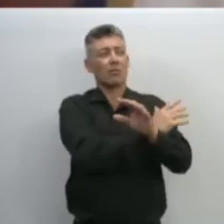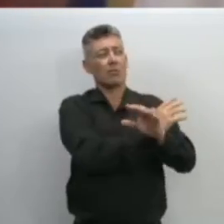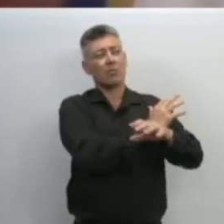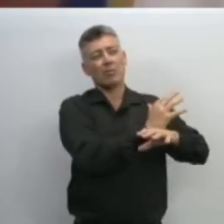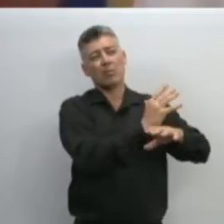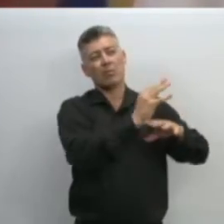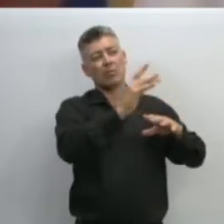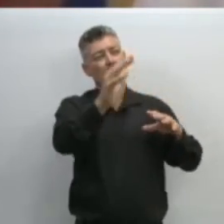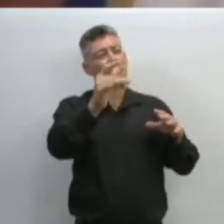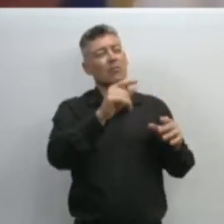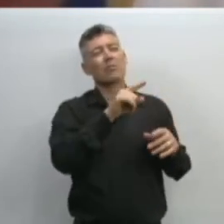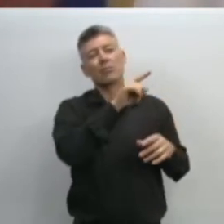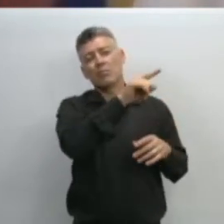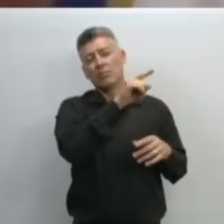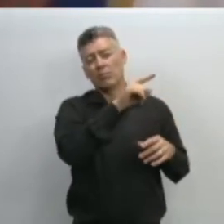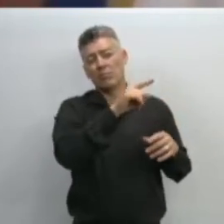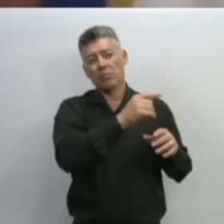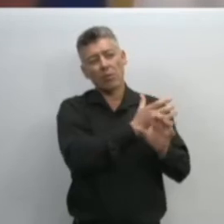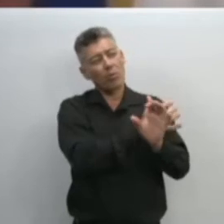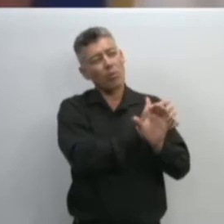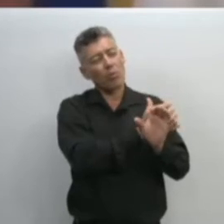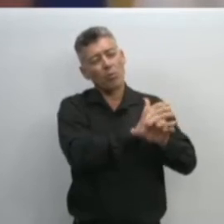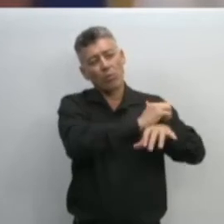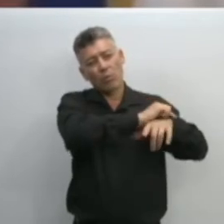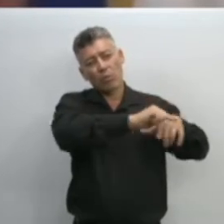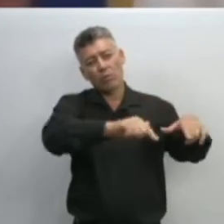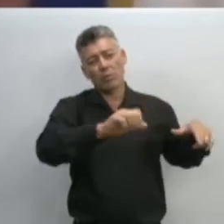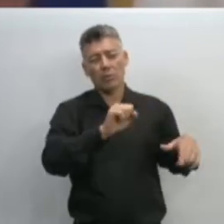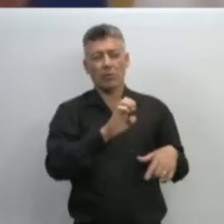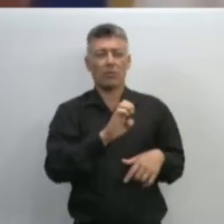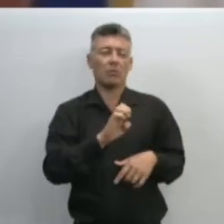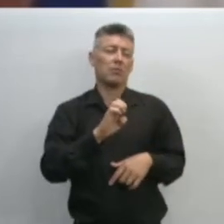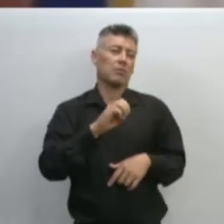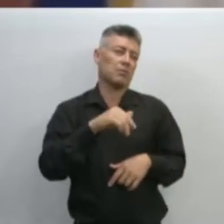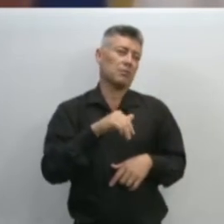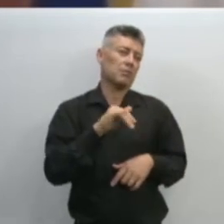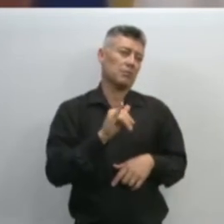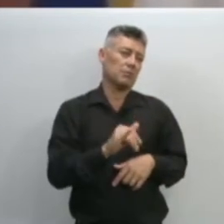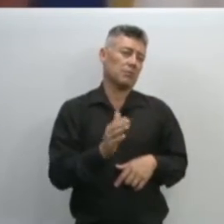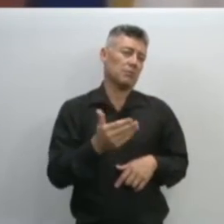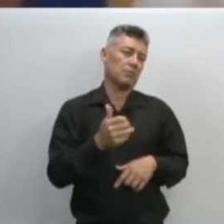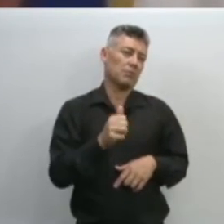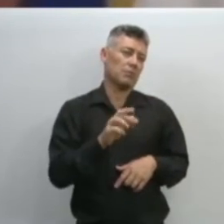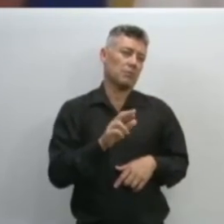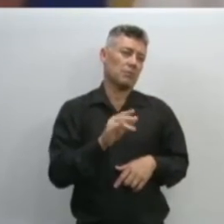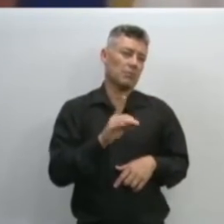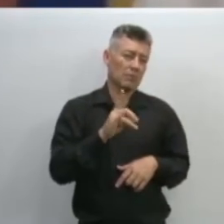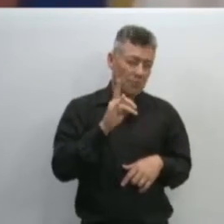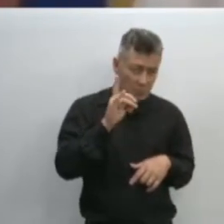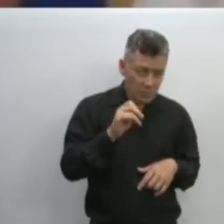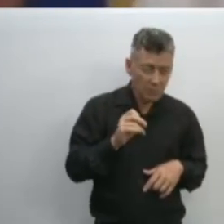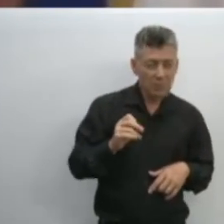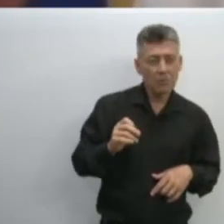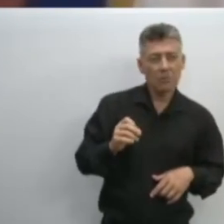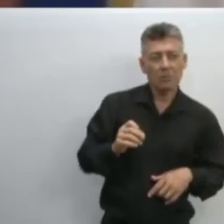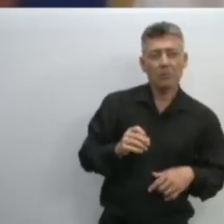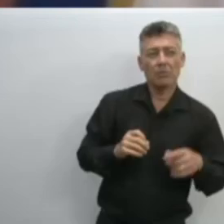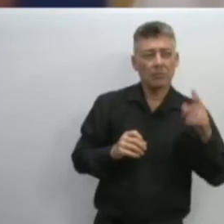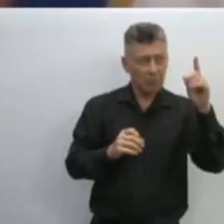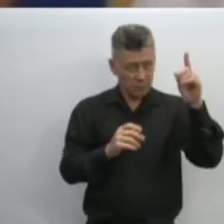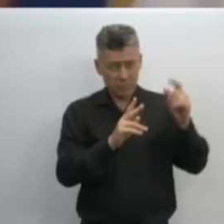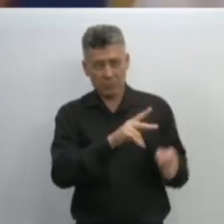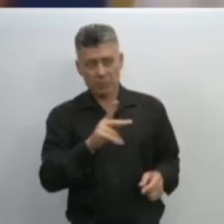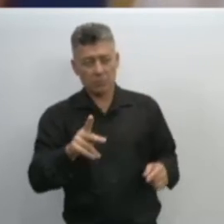nosso semiárido, que é a região mais sofrida, né? E tive essa reunião hoje com o professor Daniel Diniz, nosso querido